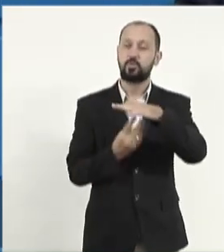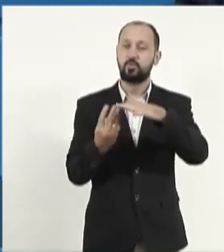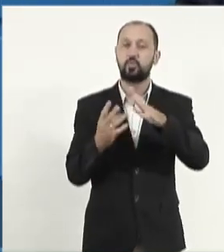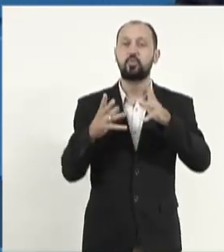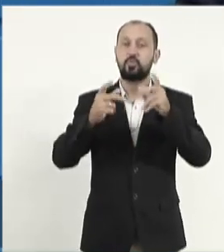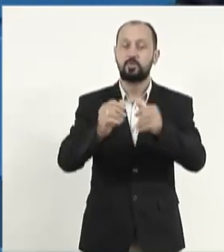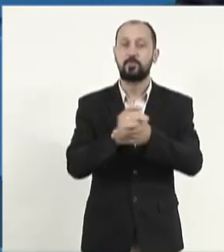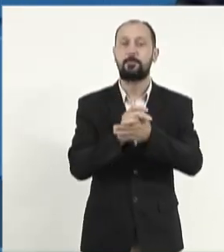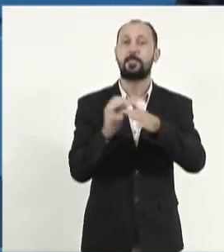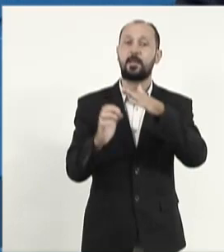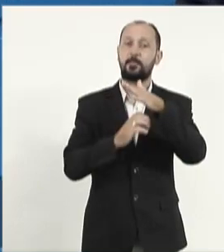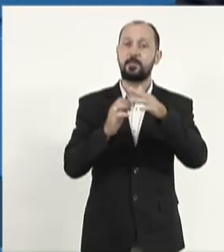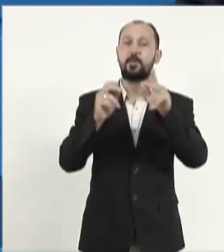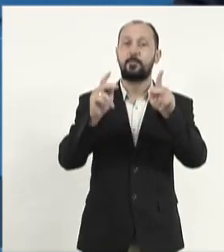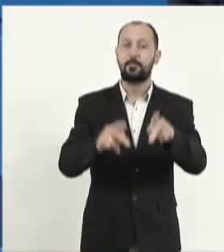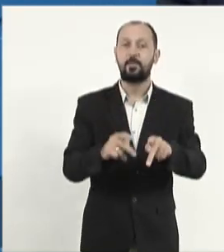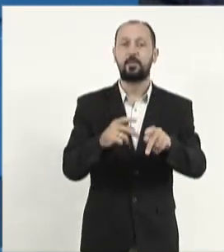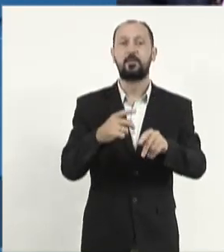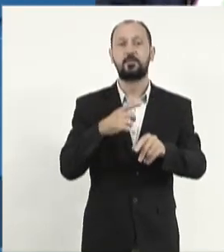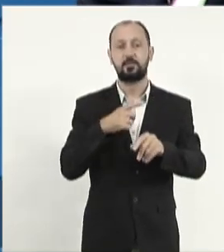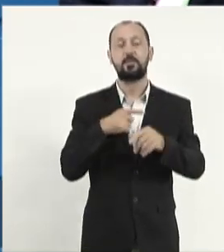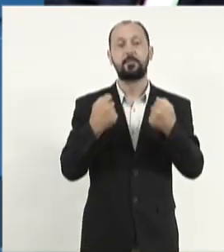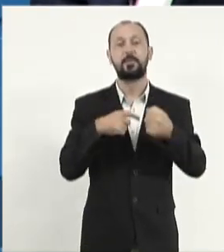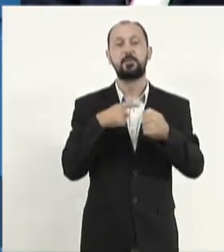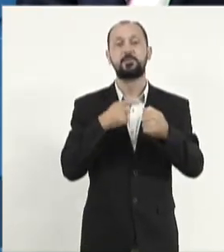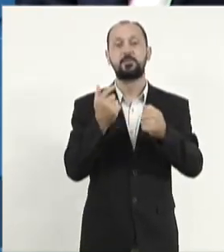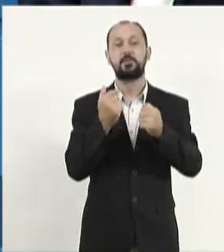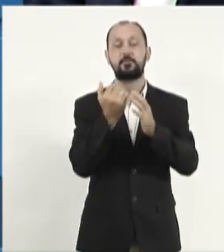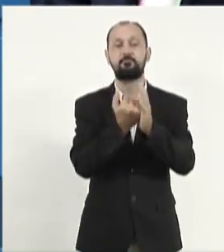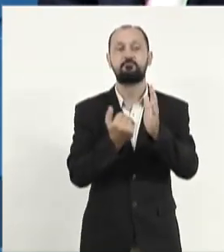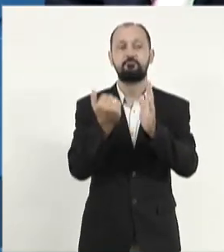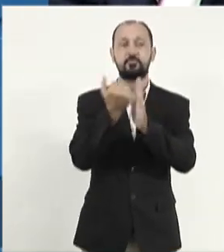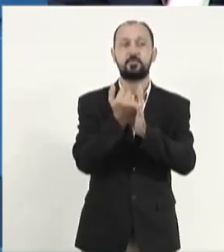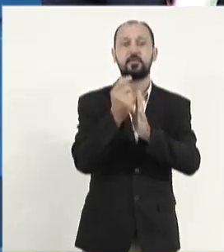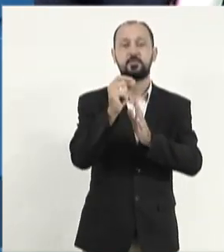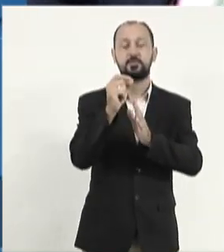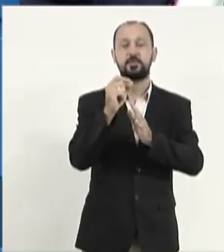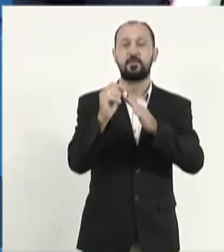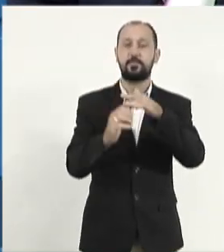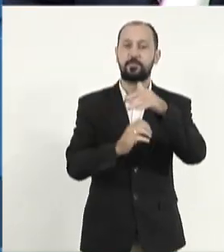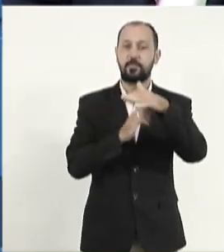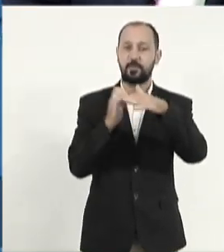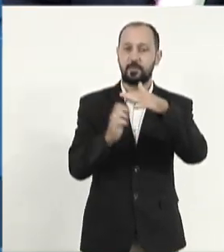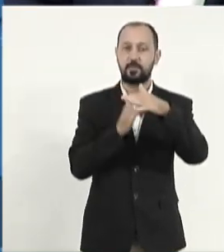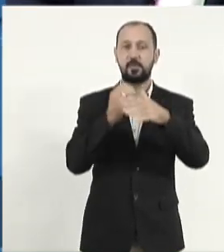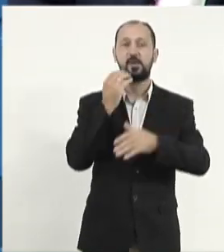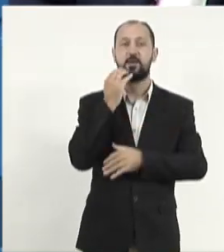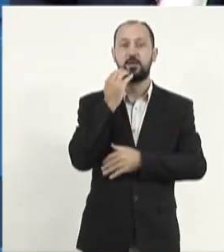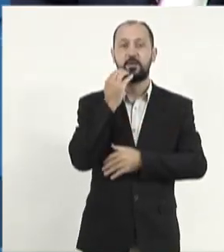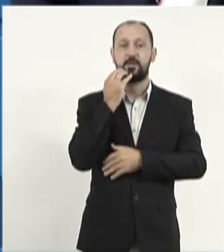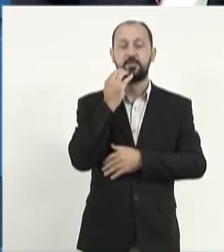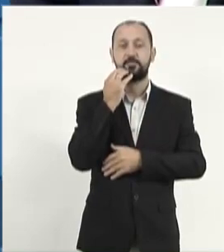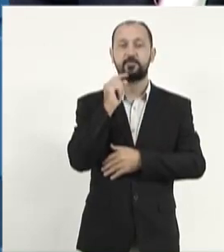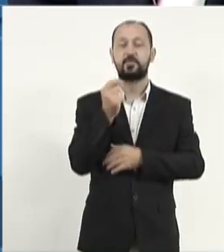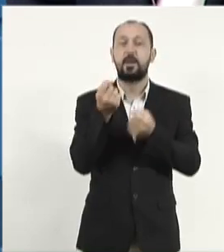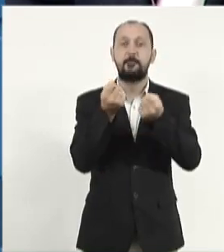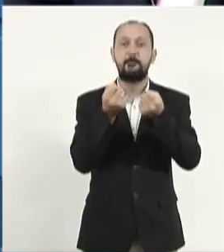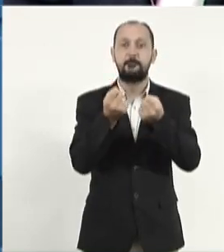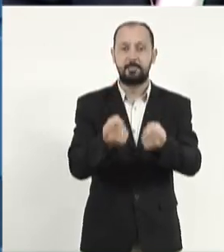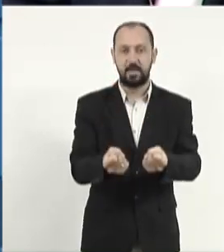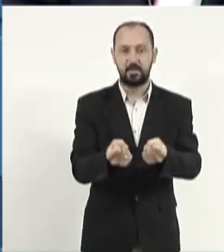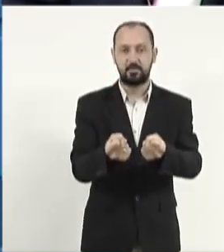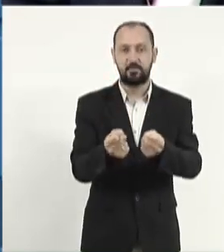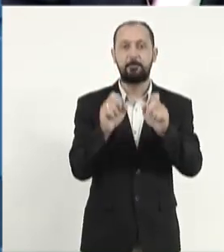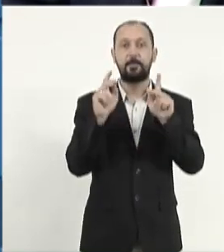Logicamente, quando a empresa pública, deputado, também tem que ter superávit. Porque você colocar uma empresa pública deficitária acaba sobrecarregando